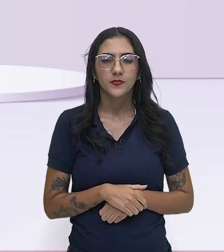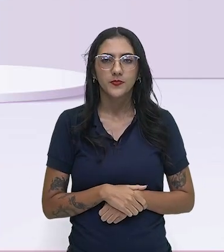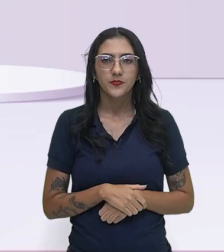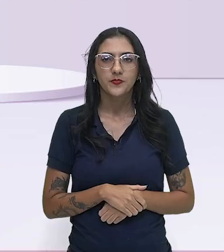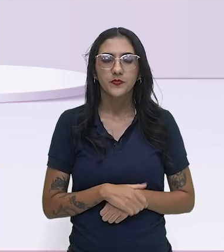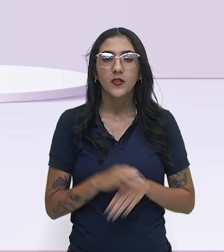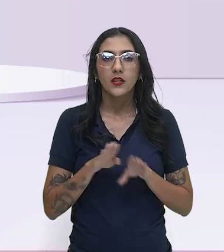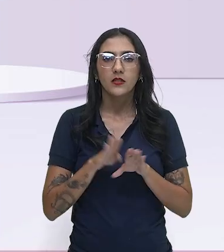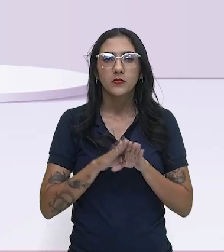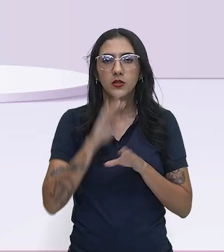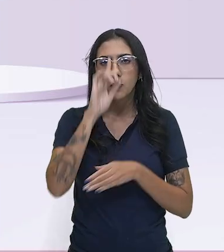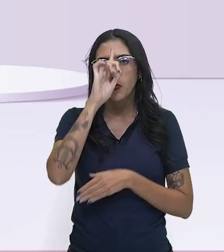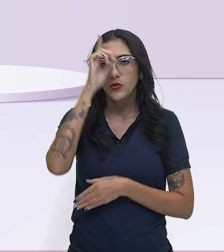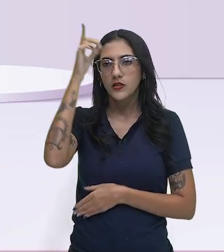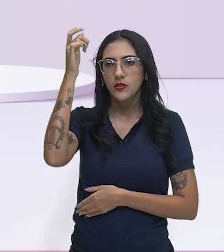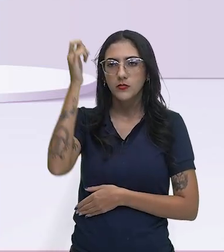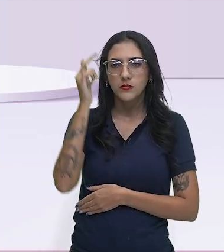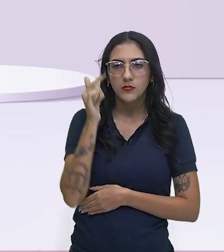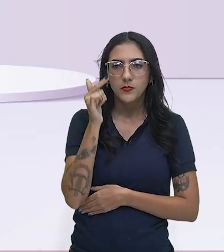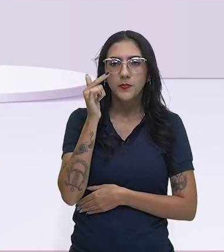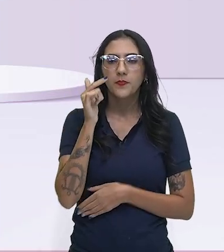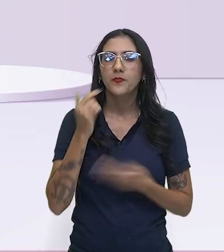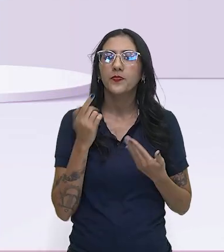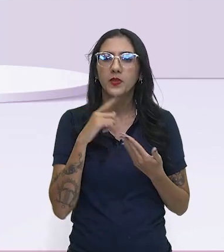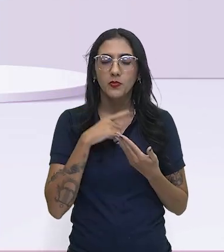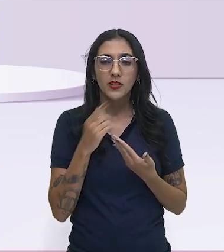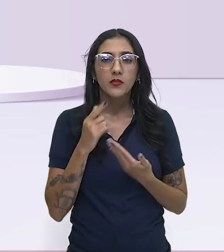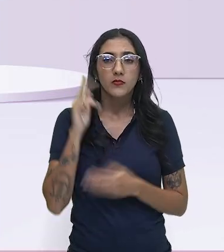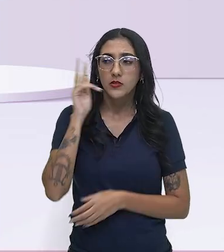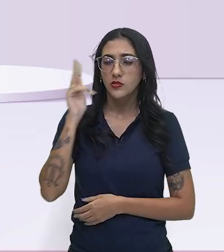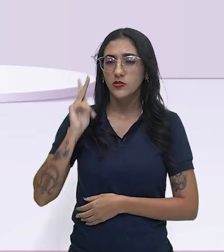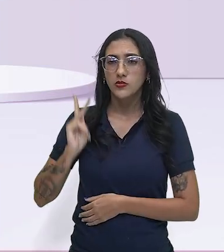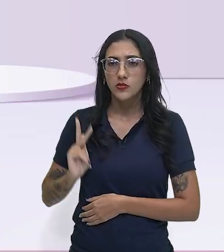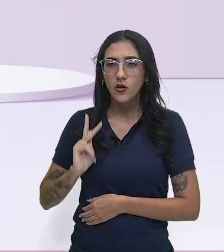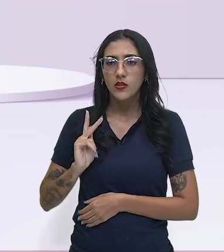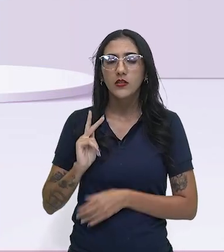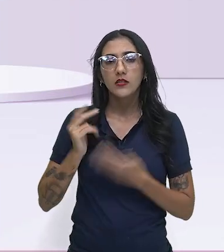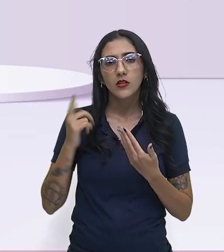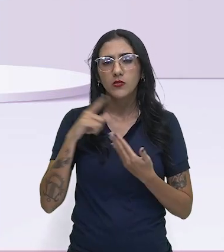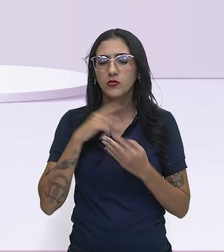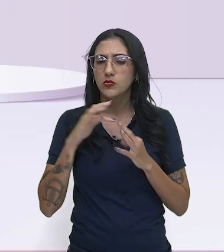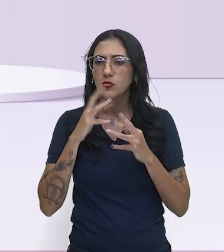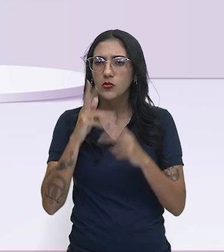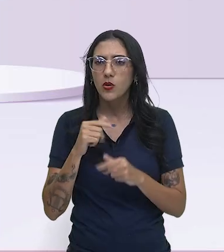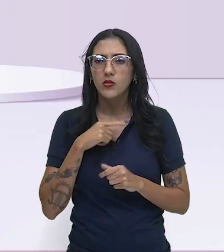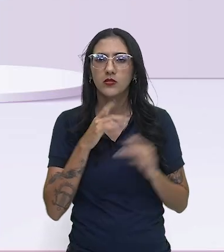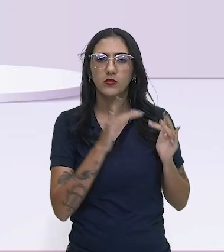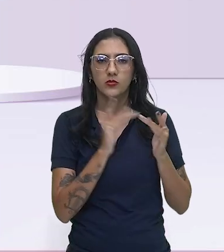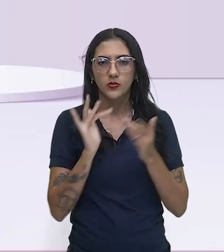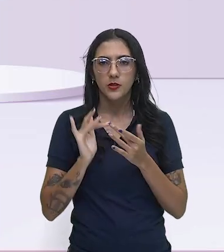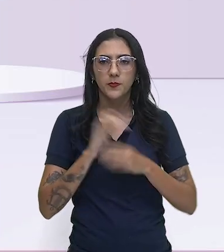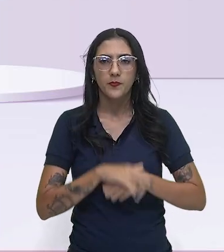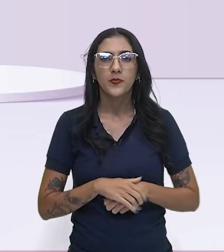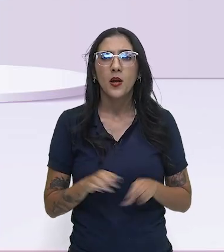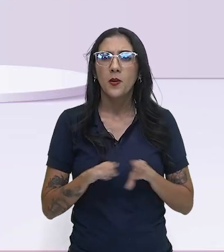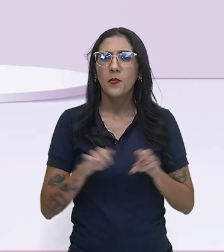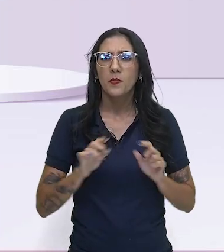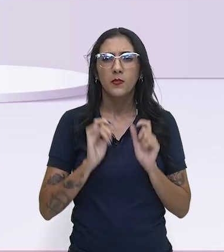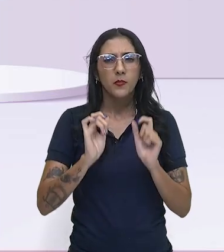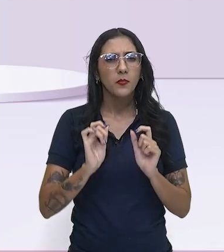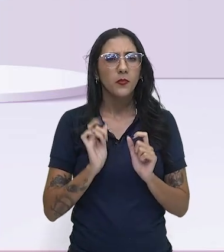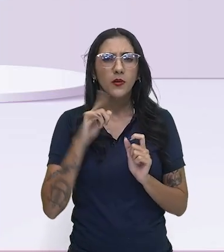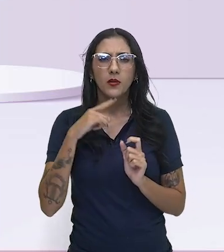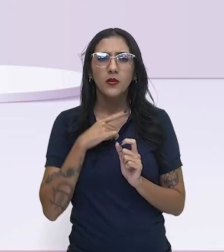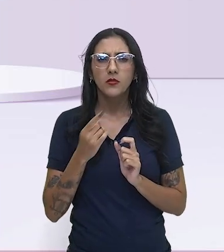o iluminismo. Então, isso está na história, né? Então, são os paradigmas da história. Mas o que é um paradigma